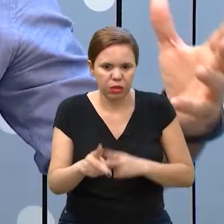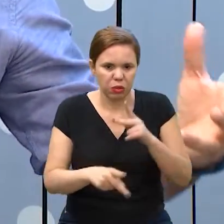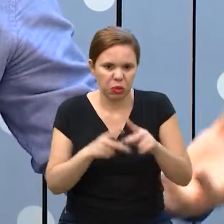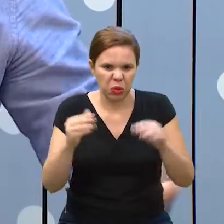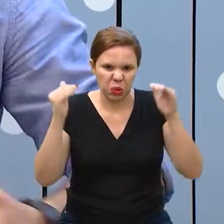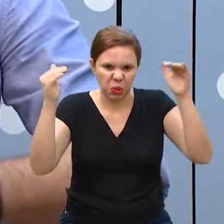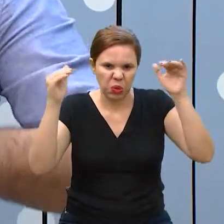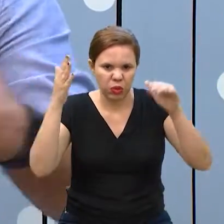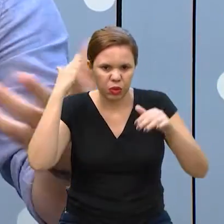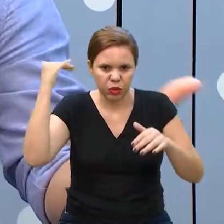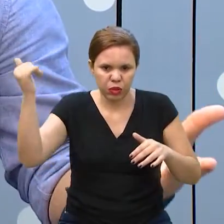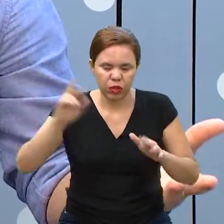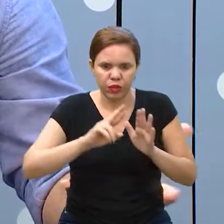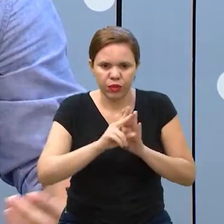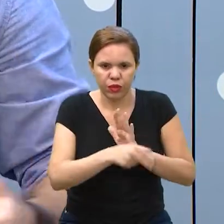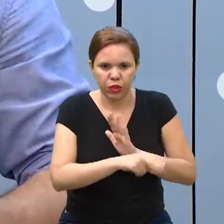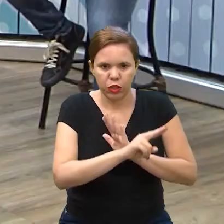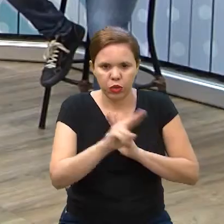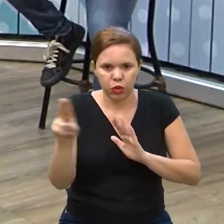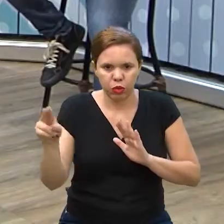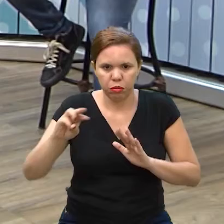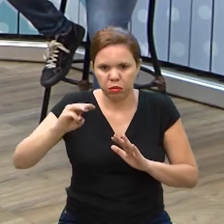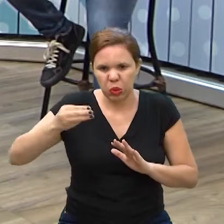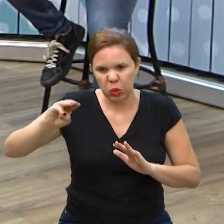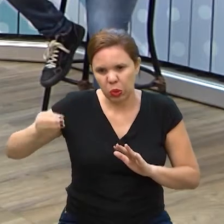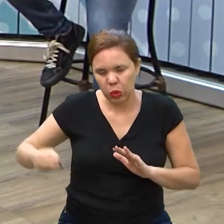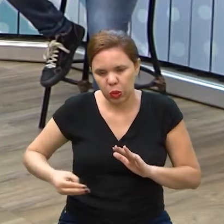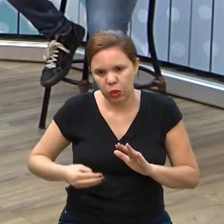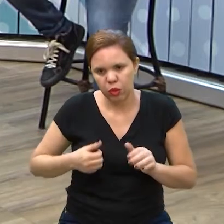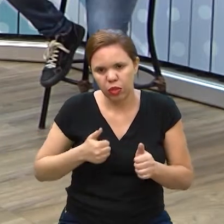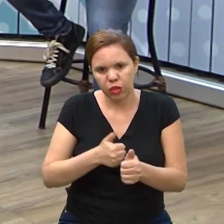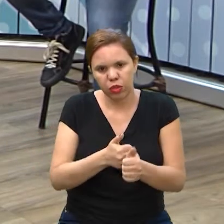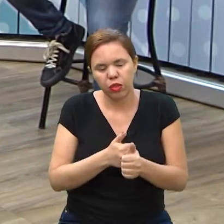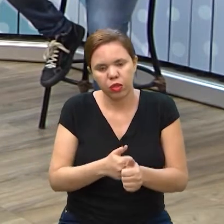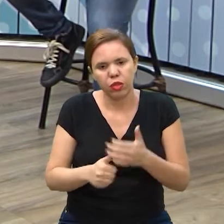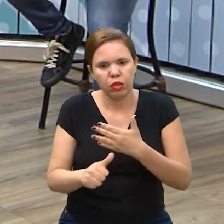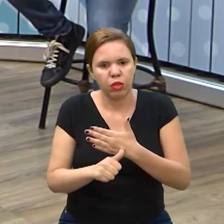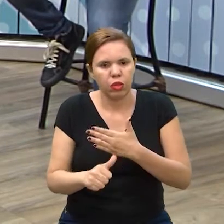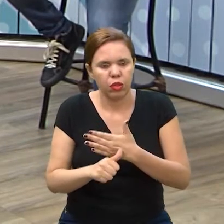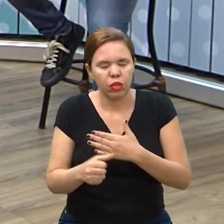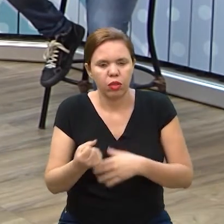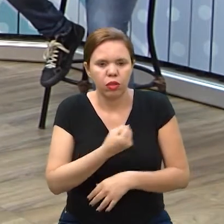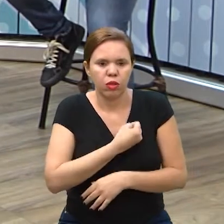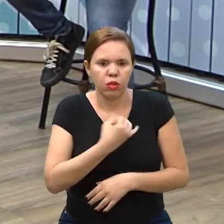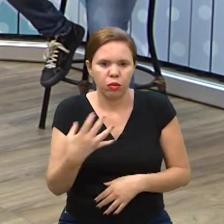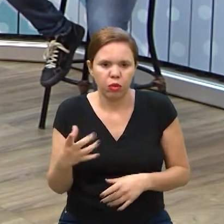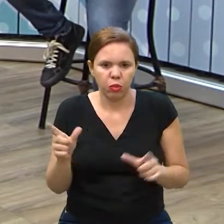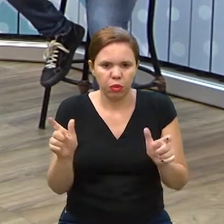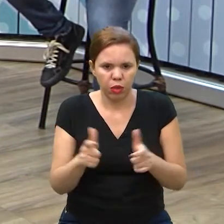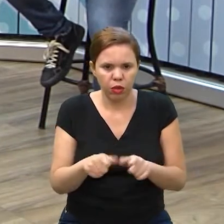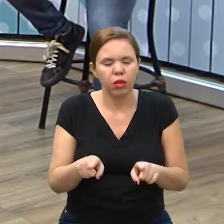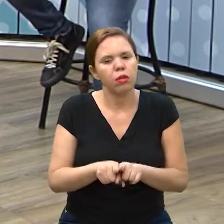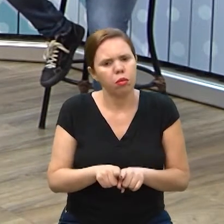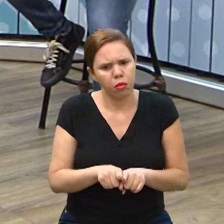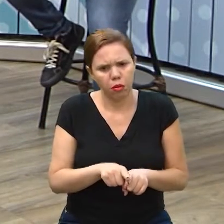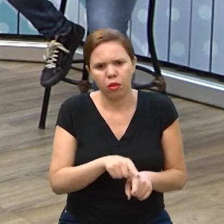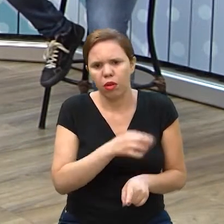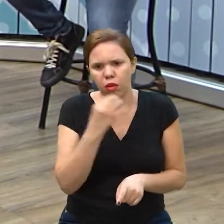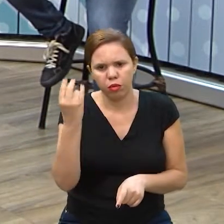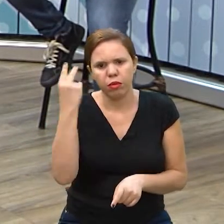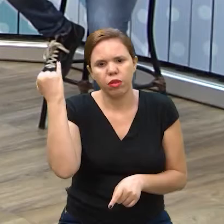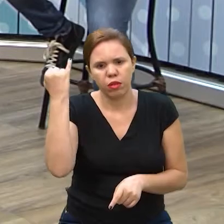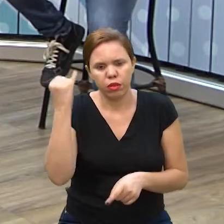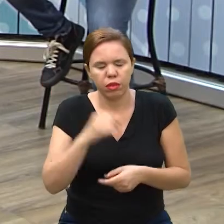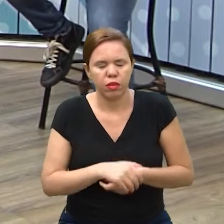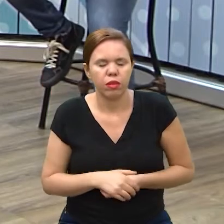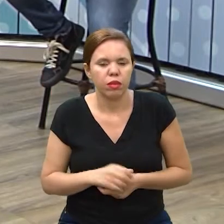grandes influenciadores, a gente conhece vários nomes, são aqueles que têm milhões de seguidores, e tem aqueles que têm um número menor, mas que ainda assim são muito